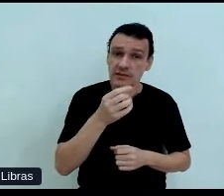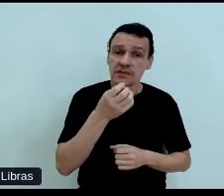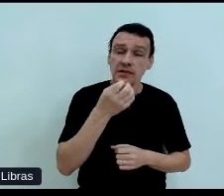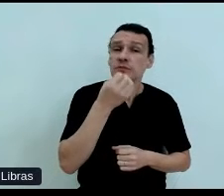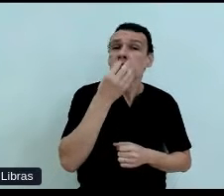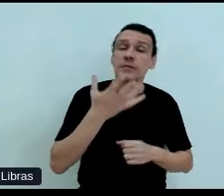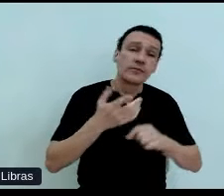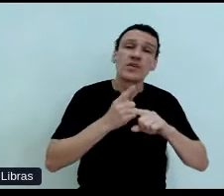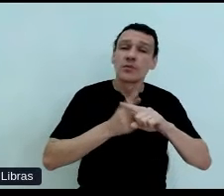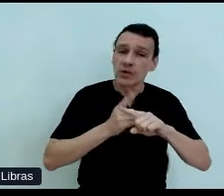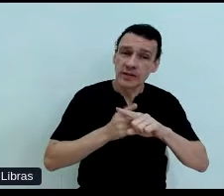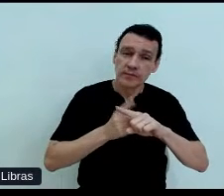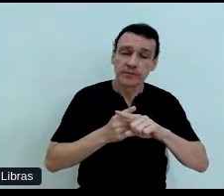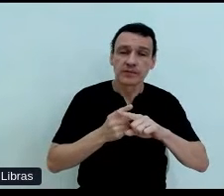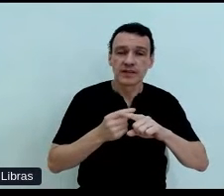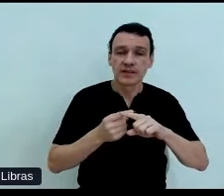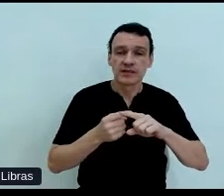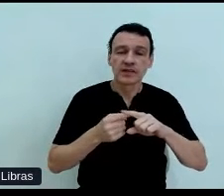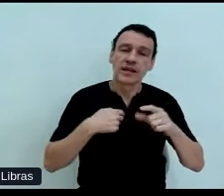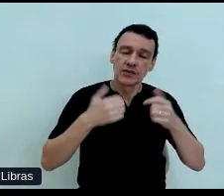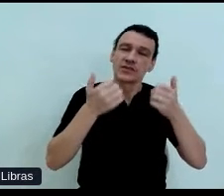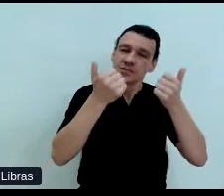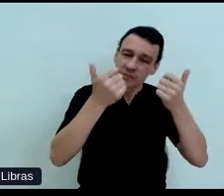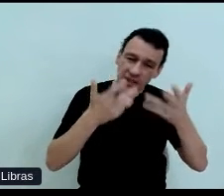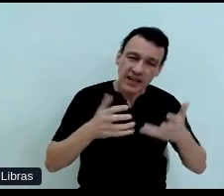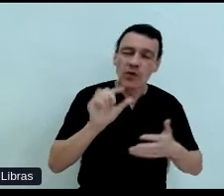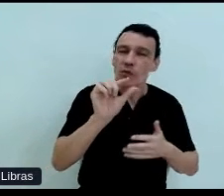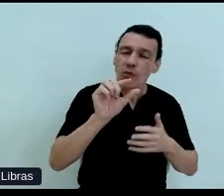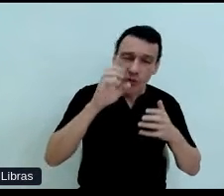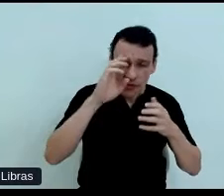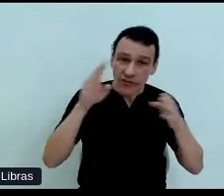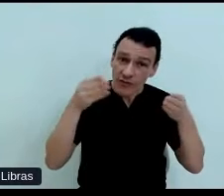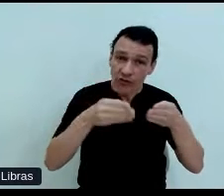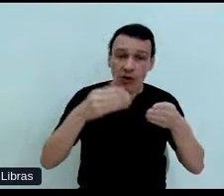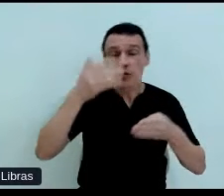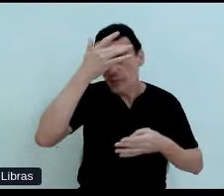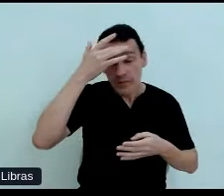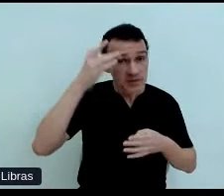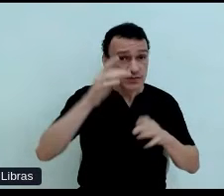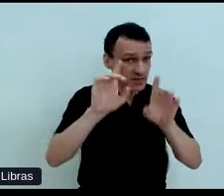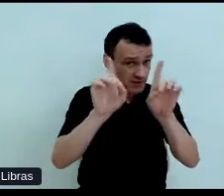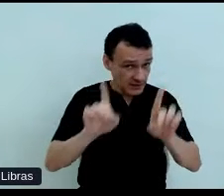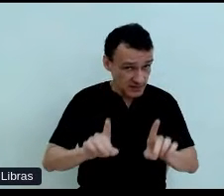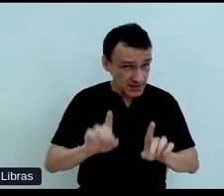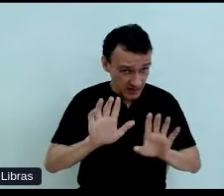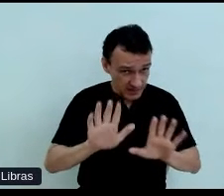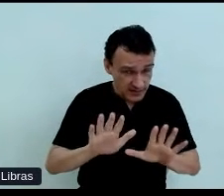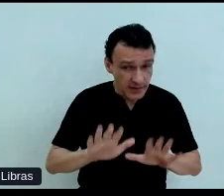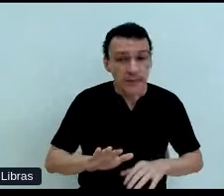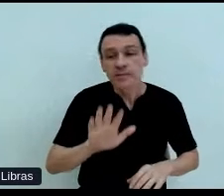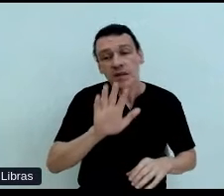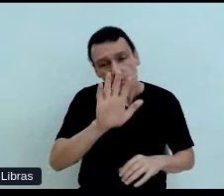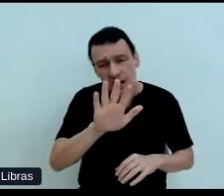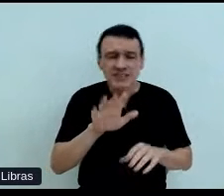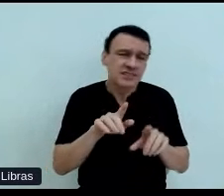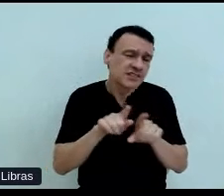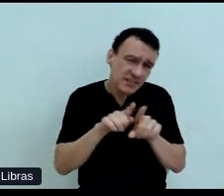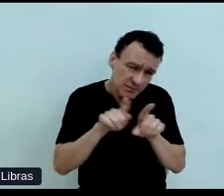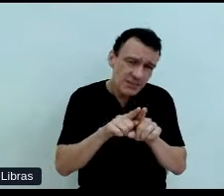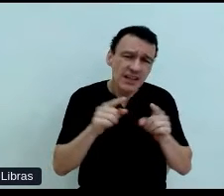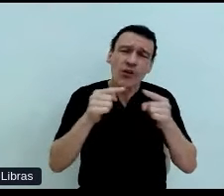sobre, falar um pouquinho focado nas pessoas com deficiência, mas que isso se aplica a todas